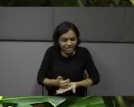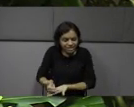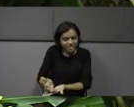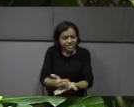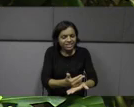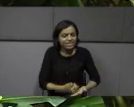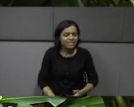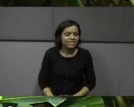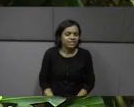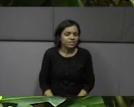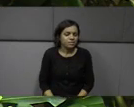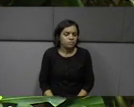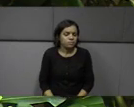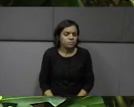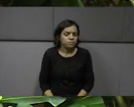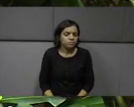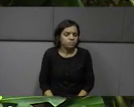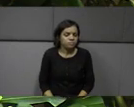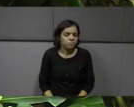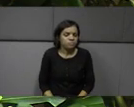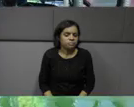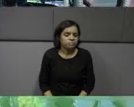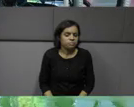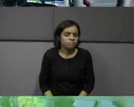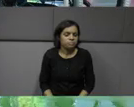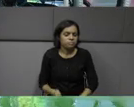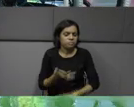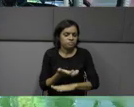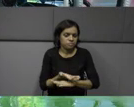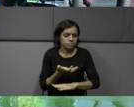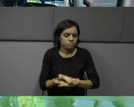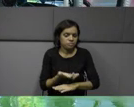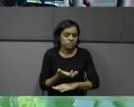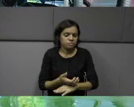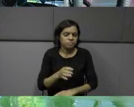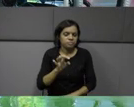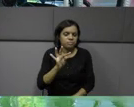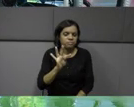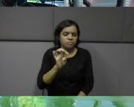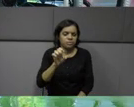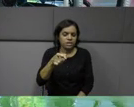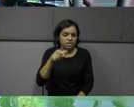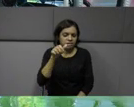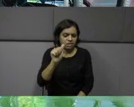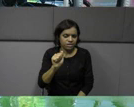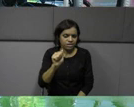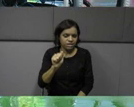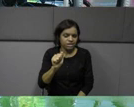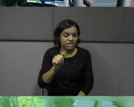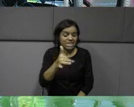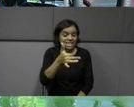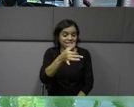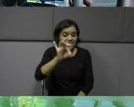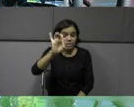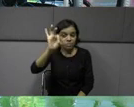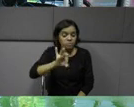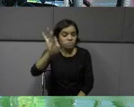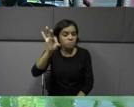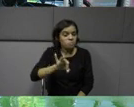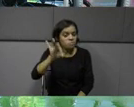aqui aí inspiracional que é uma praça no texas é que é 100% brinquedos 100%